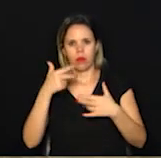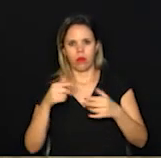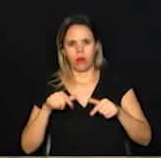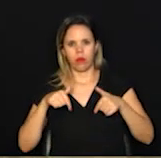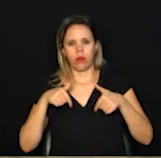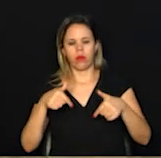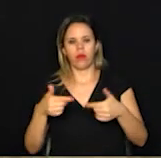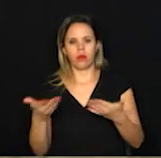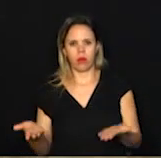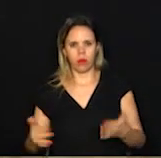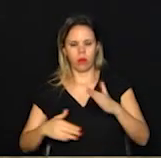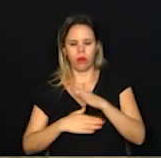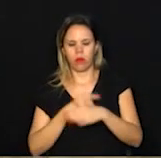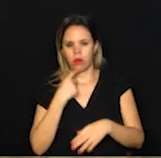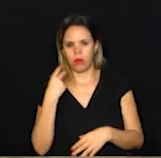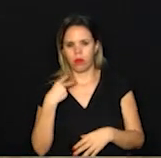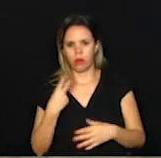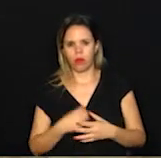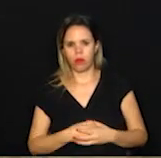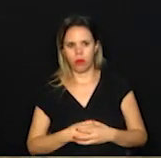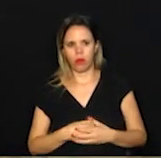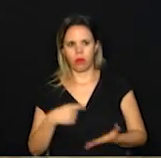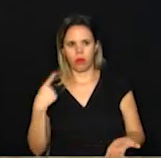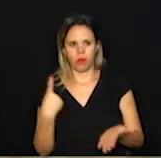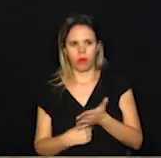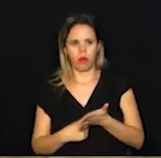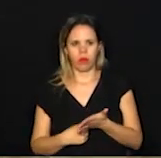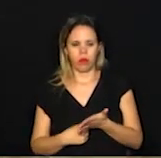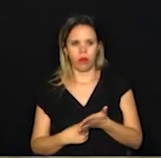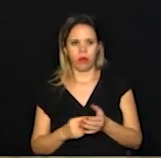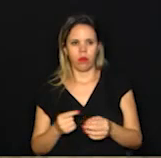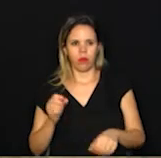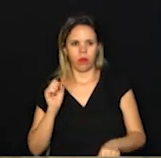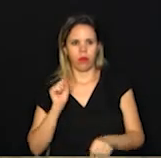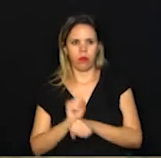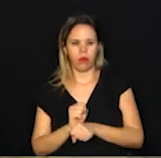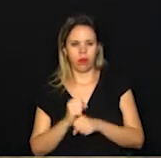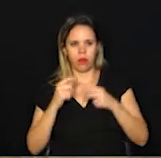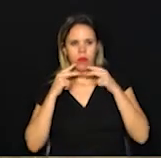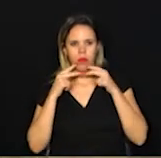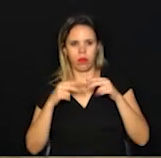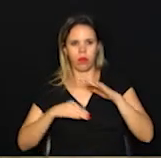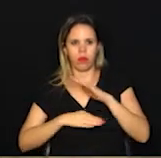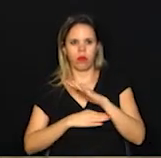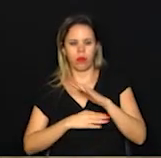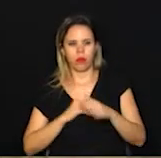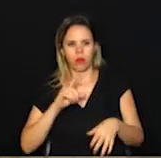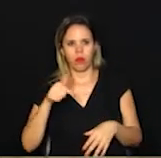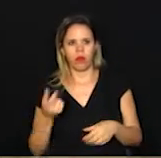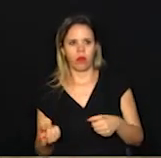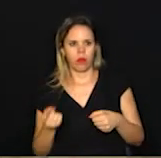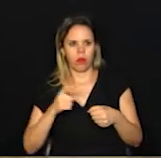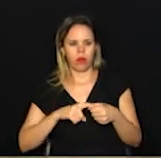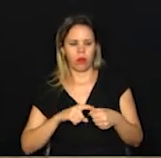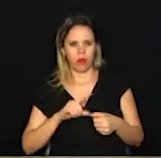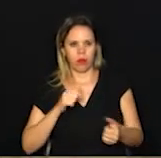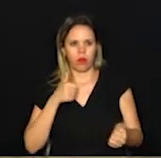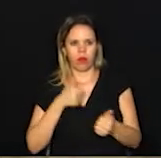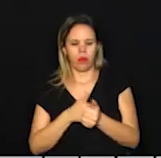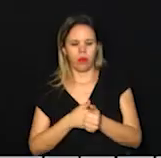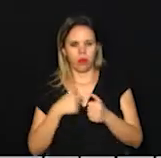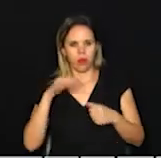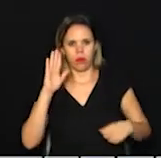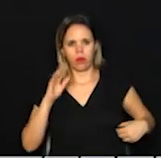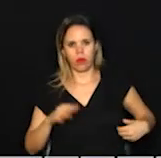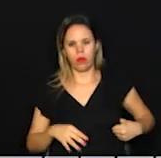ações aqui da Câmara de Vereadores. Combinado, então, a gente faz uma pausa nas notícias do Legislativo, você volta daqui a pouco com